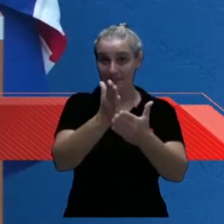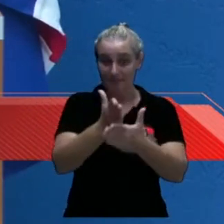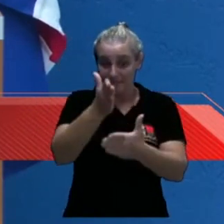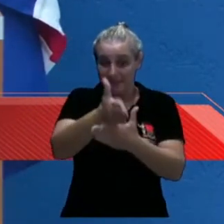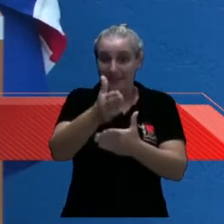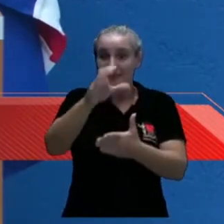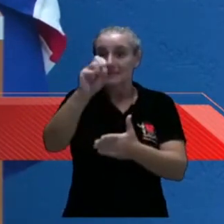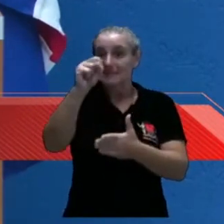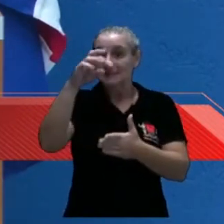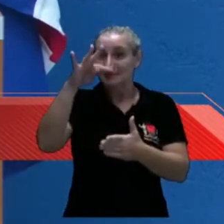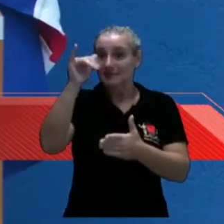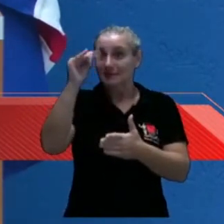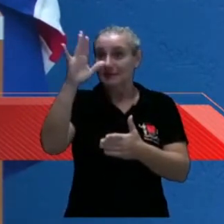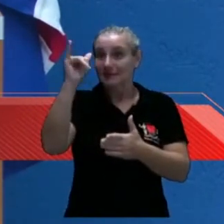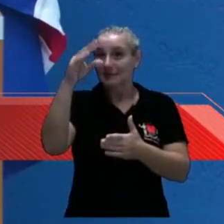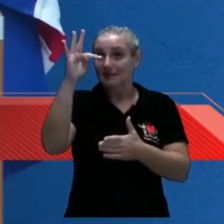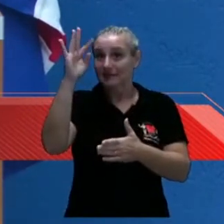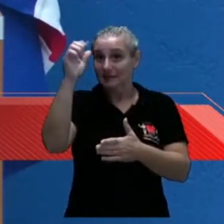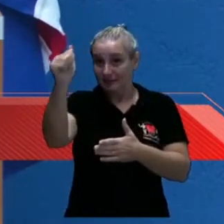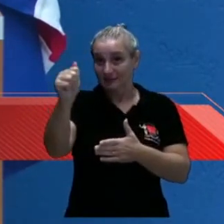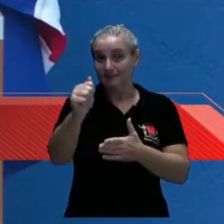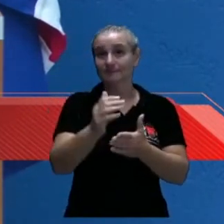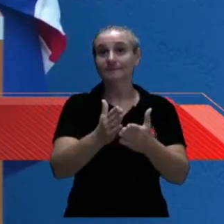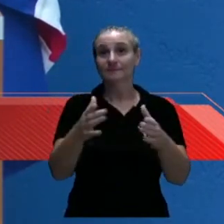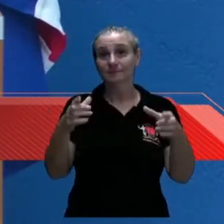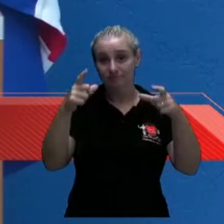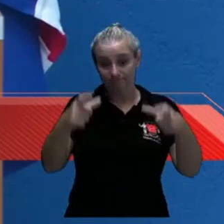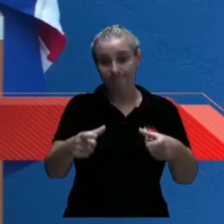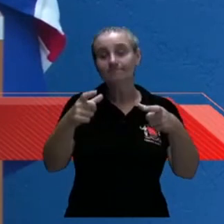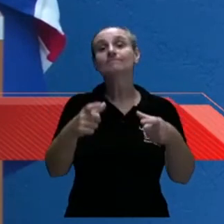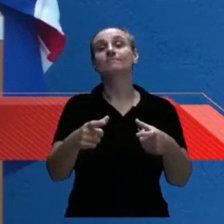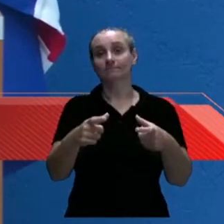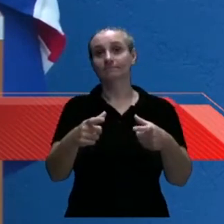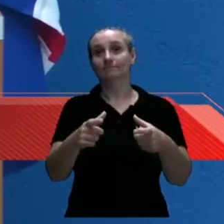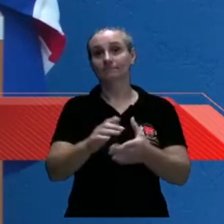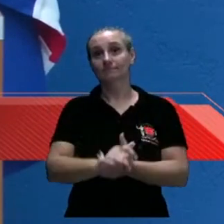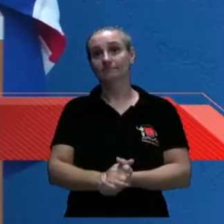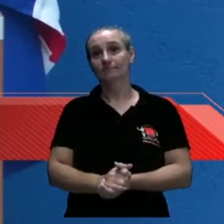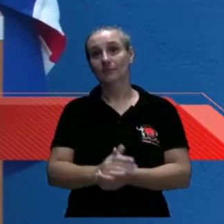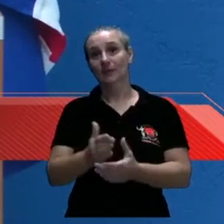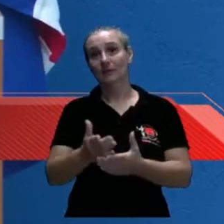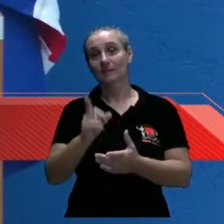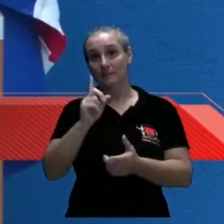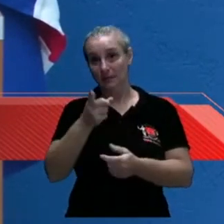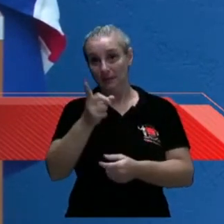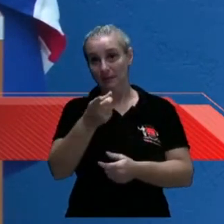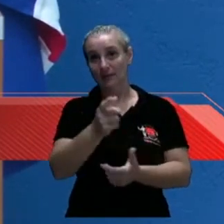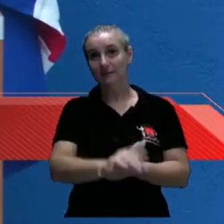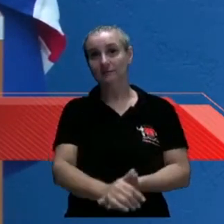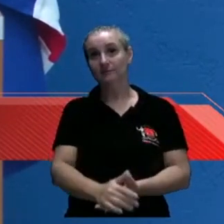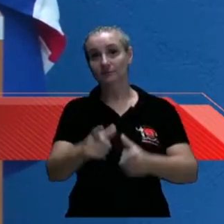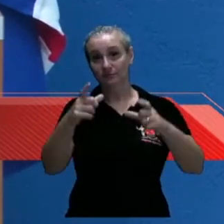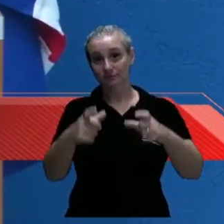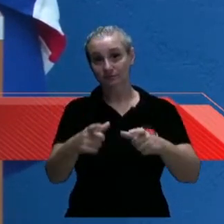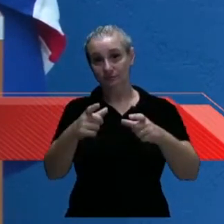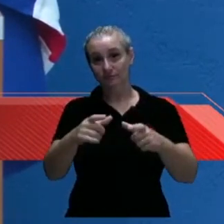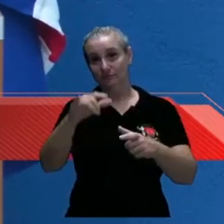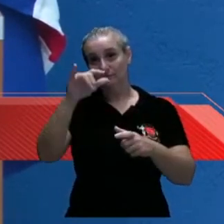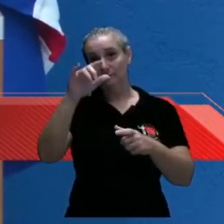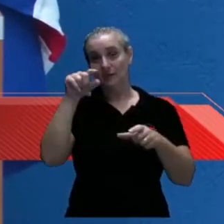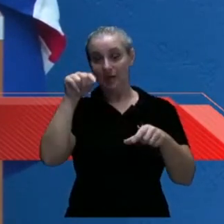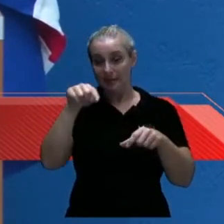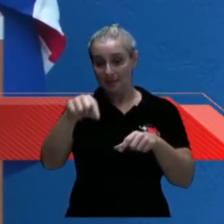Pardo. Que essa regional ela é comandada pela regional Três